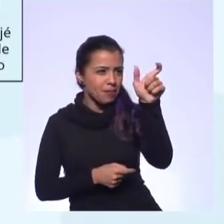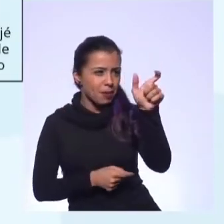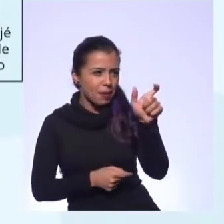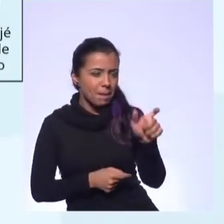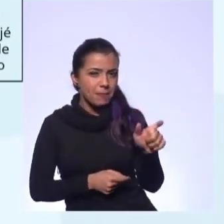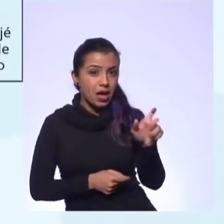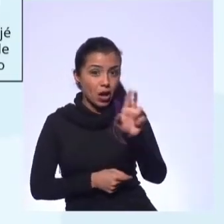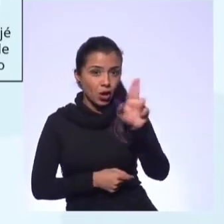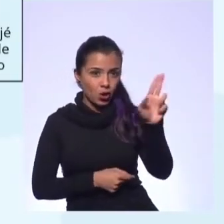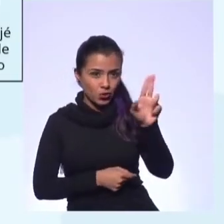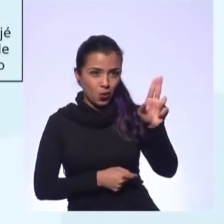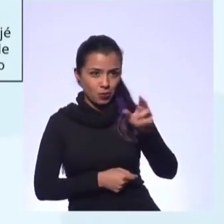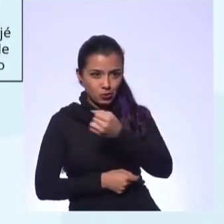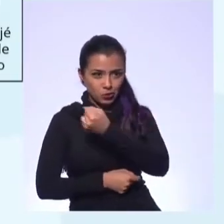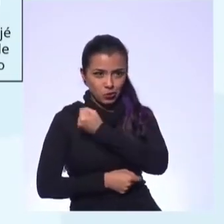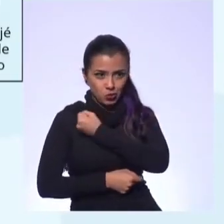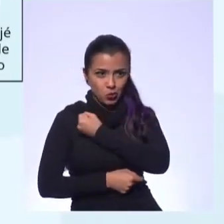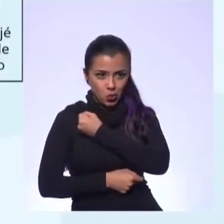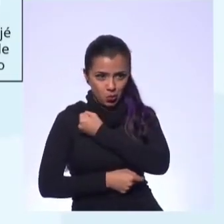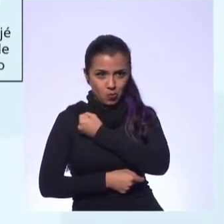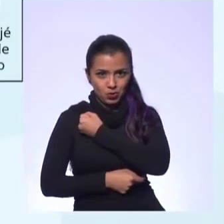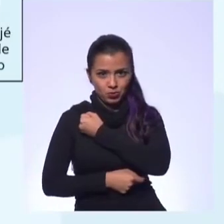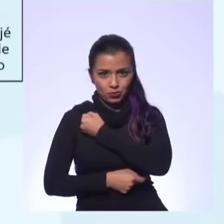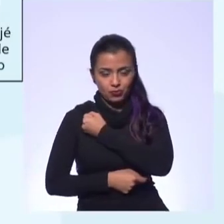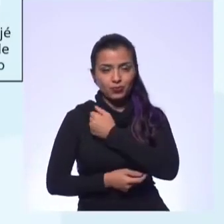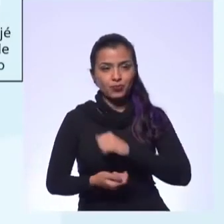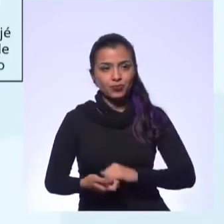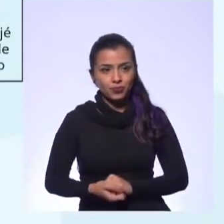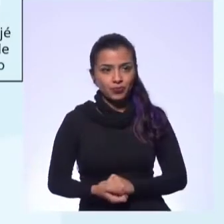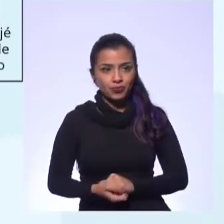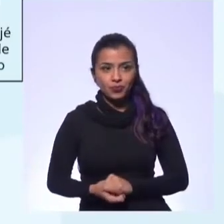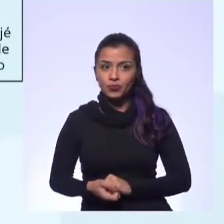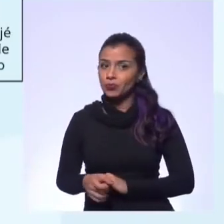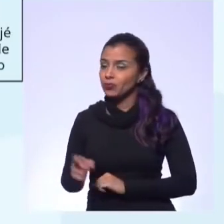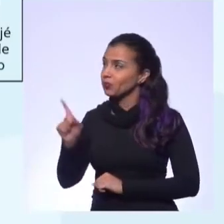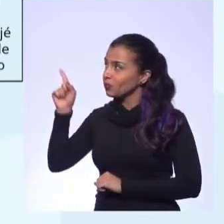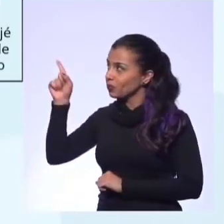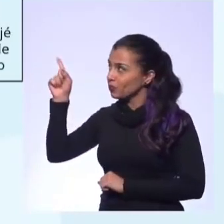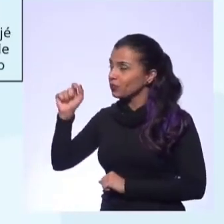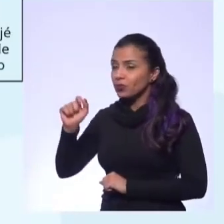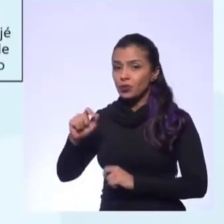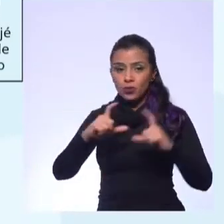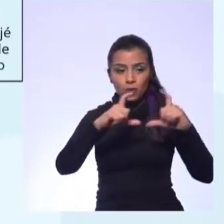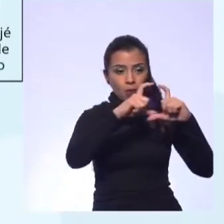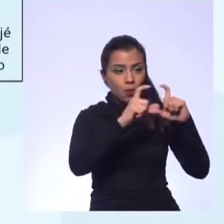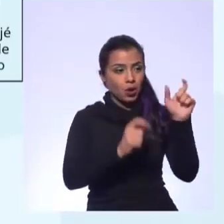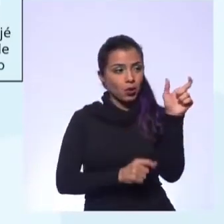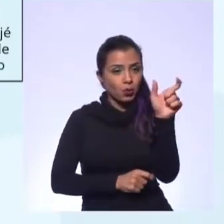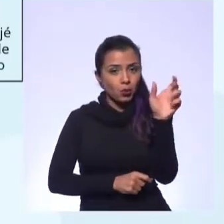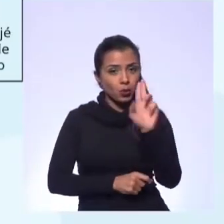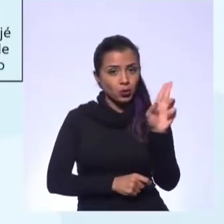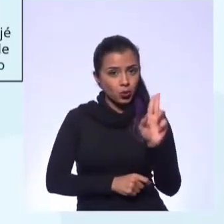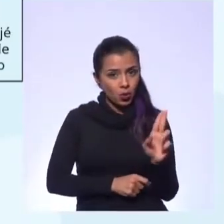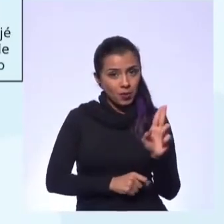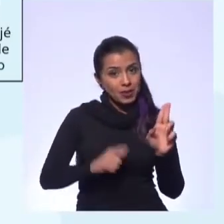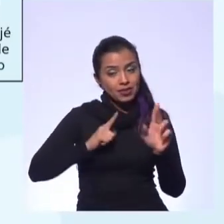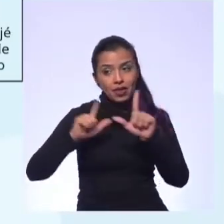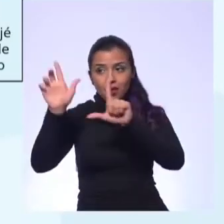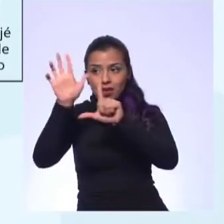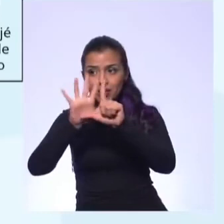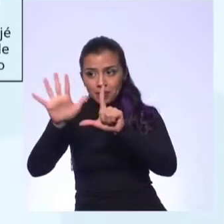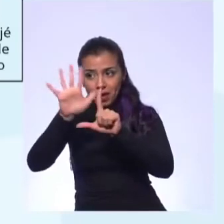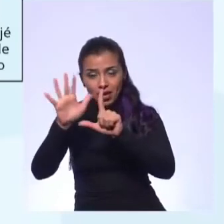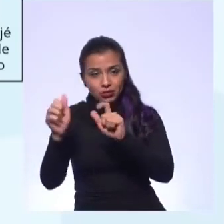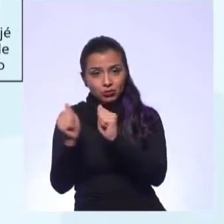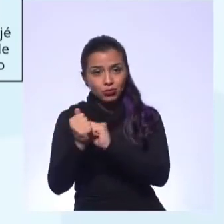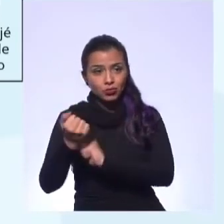os números embaixo dos pratos e do lado você tem um quadro que tem alguns nomes aí. Percebam que alguns nomes estão em português, tem um